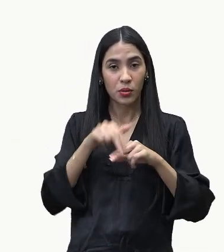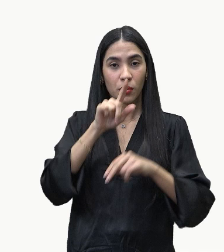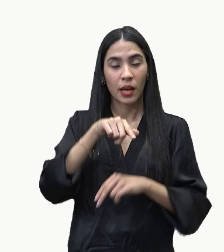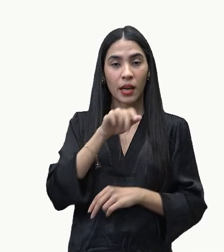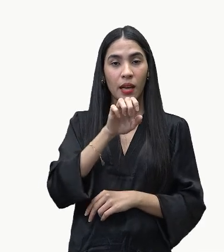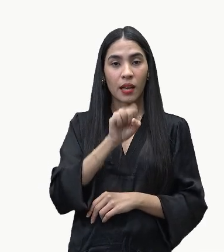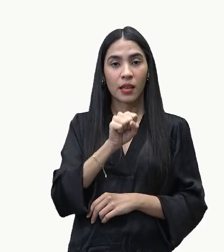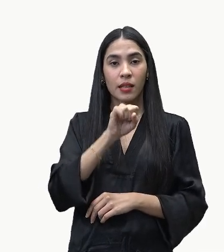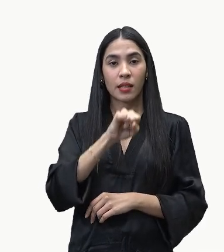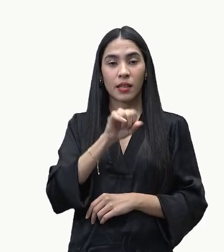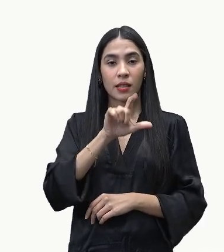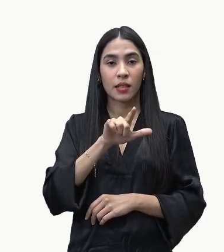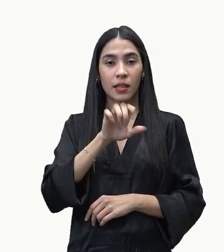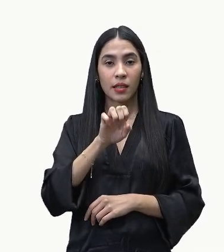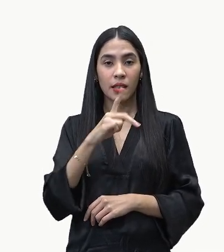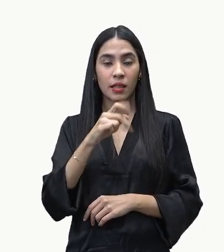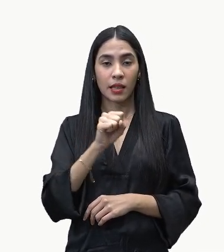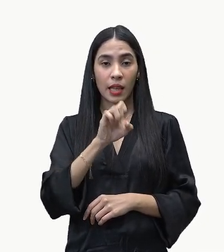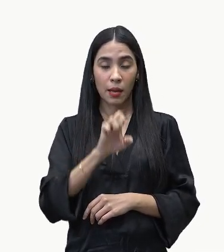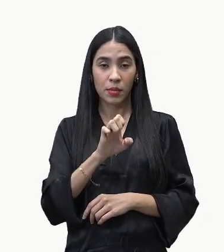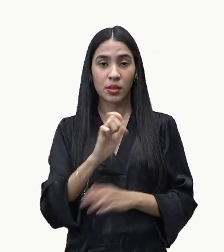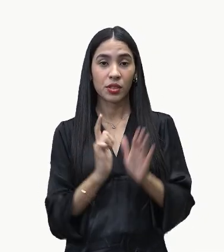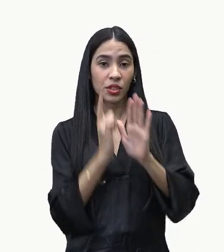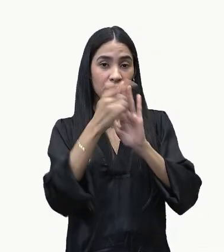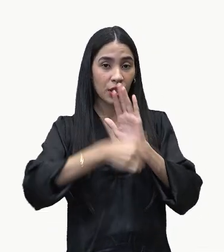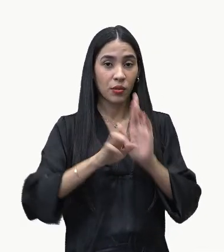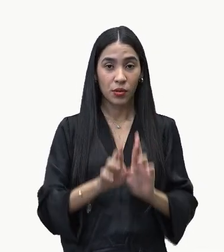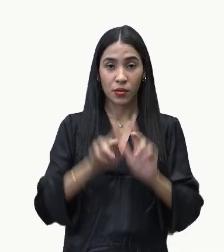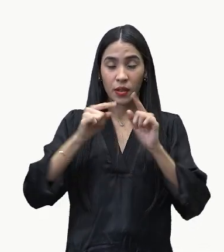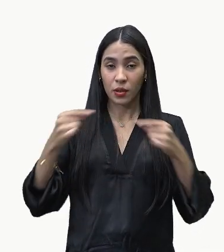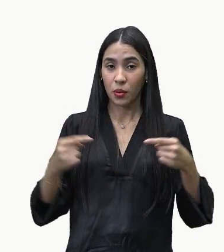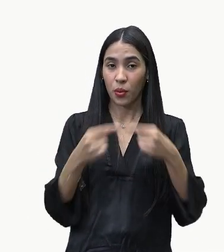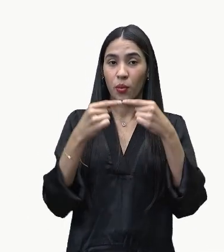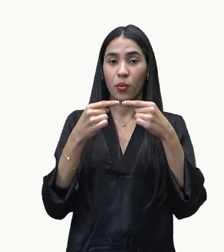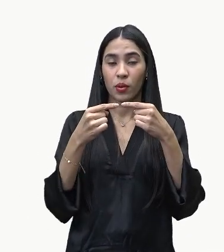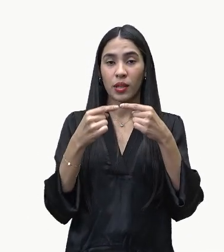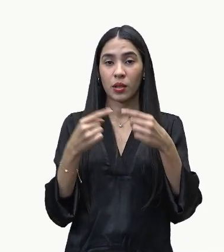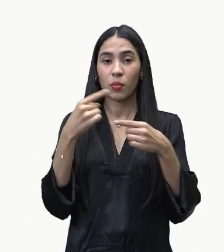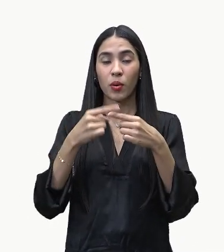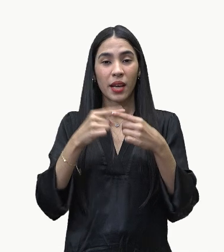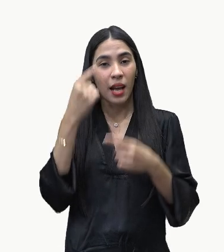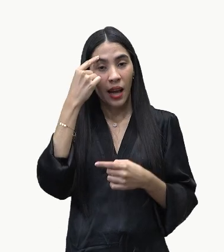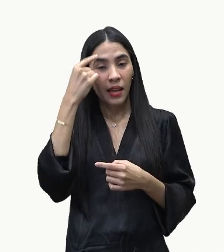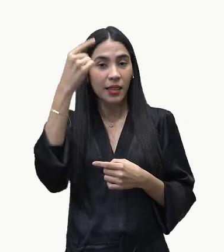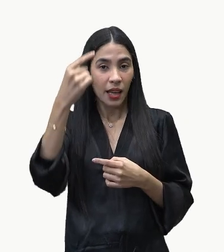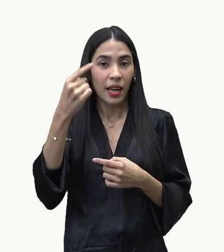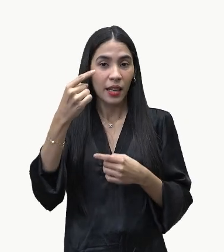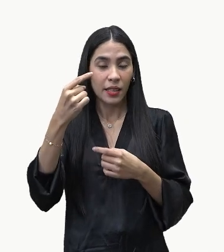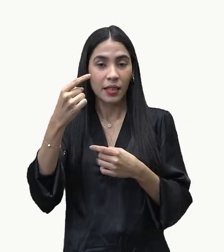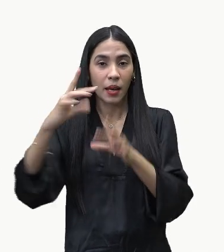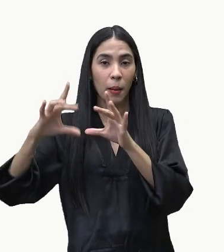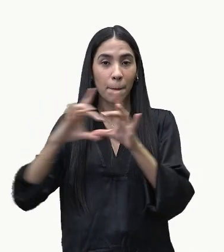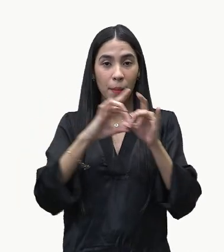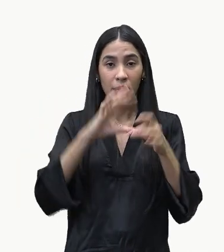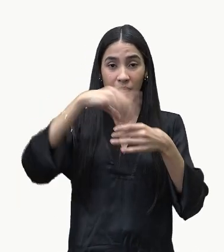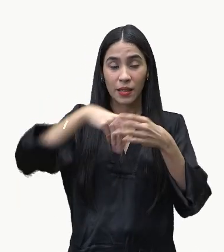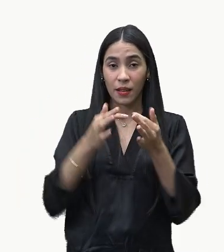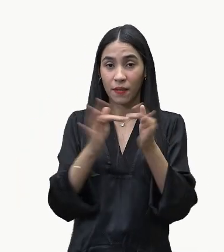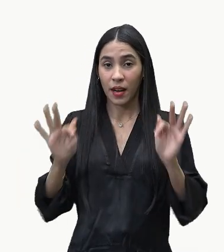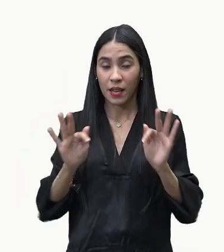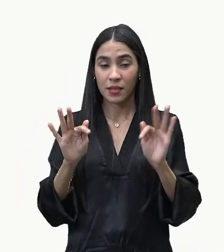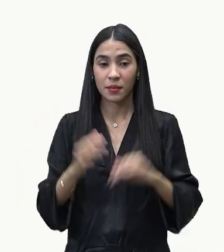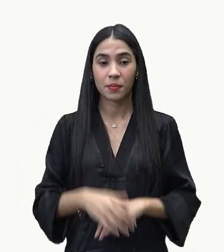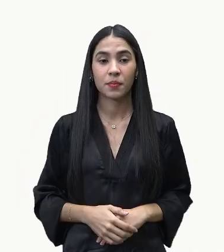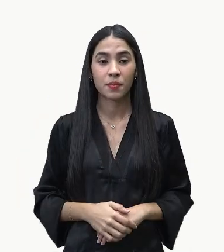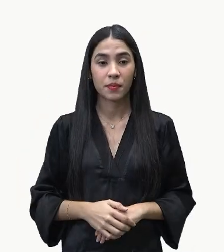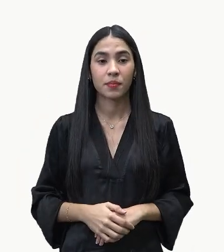Elementos que estão em gêneros diferentes, aqui concordando entre si por conta da ideia que esses elementos evocam, tá?